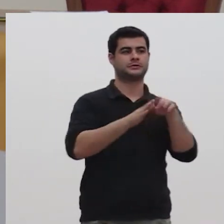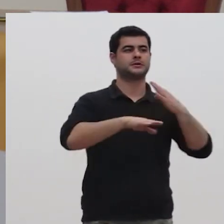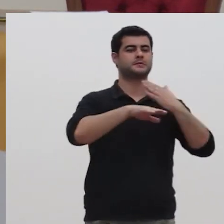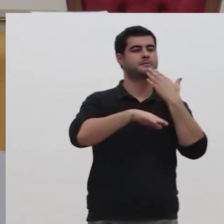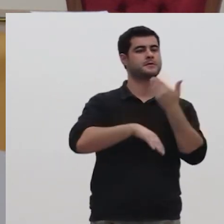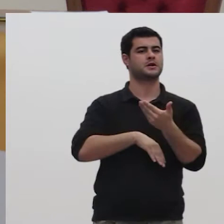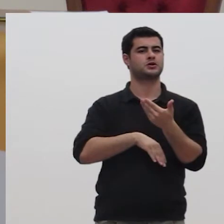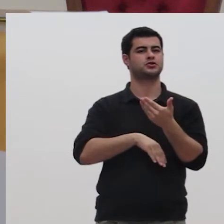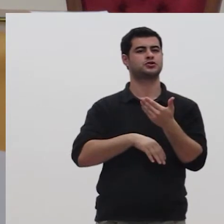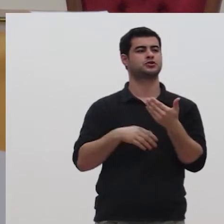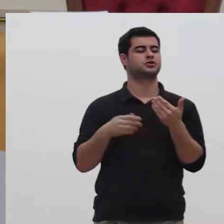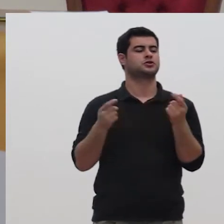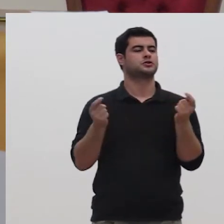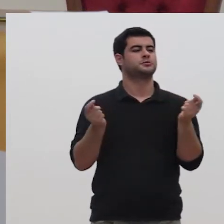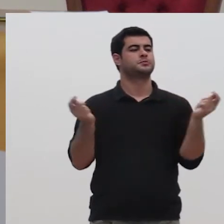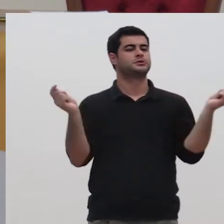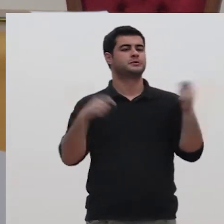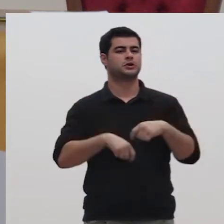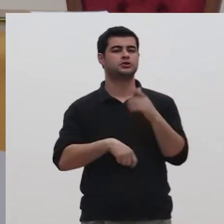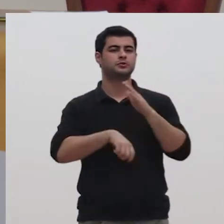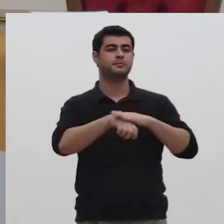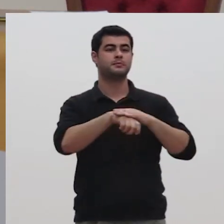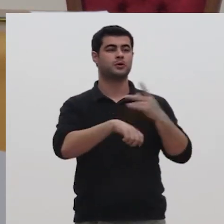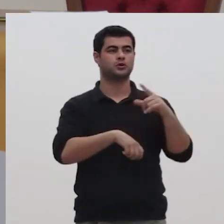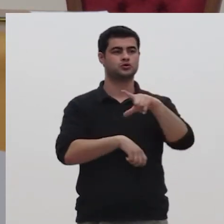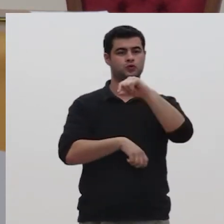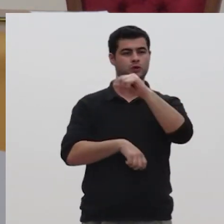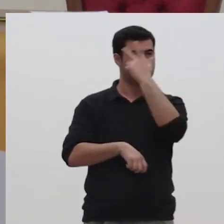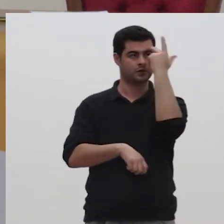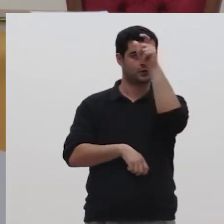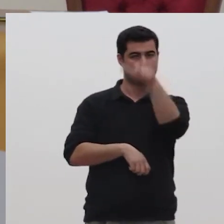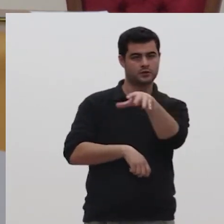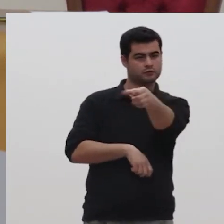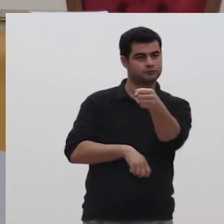a possibilidade de escolher no colegiado